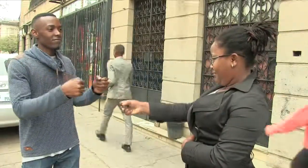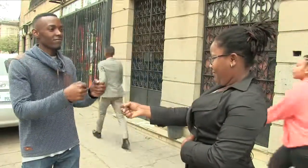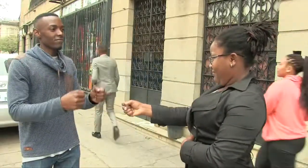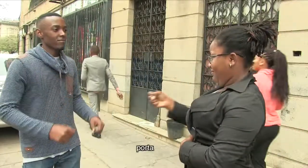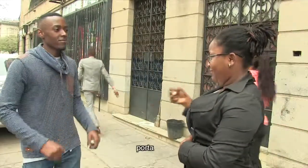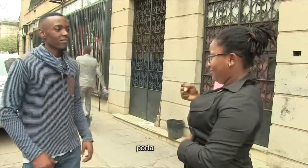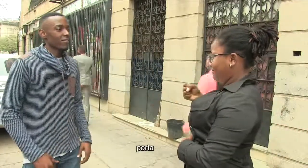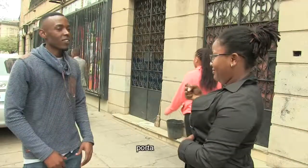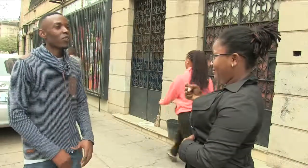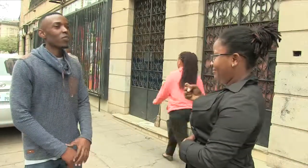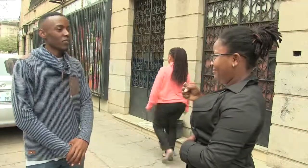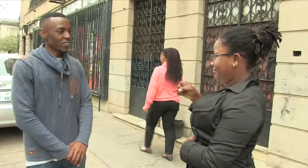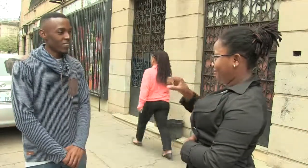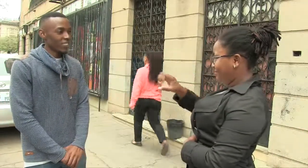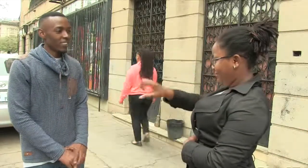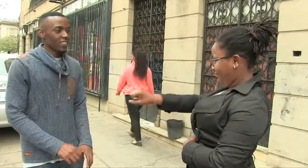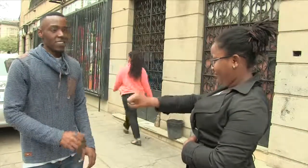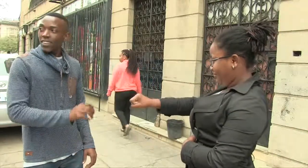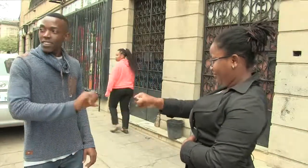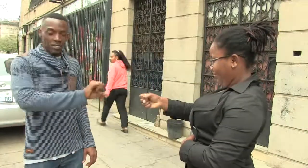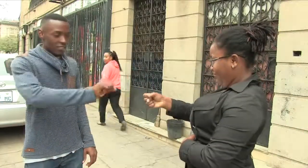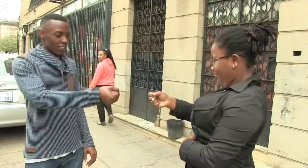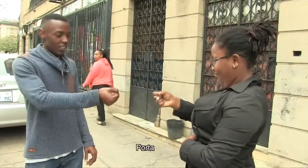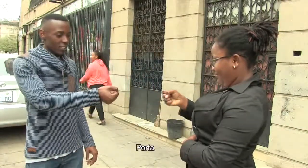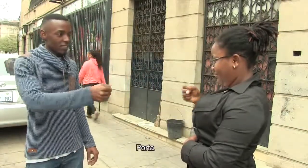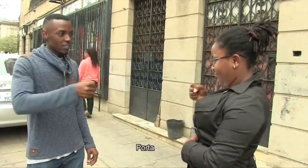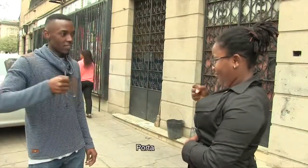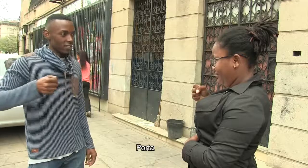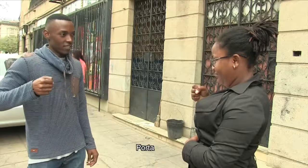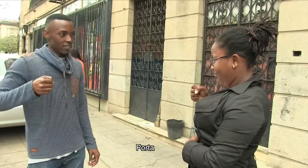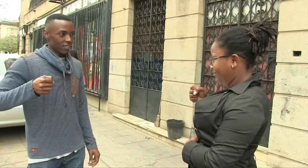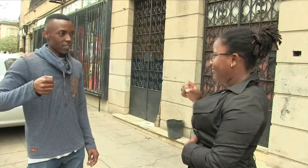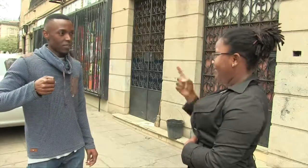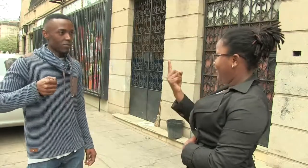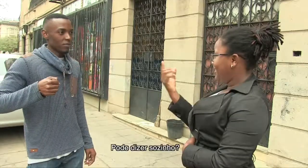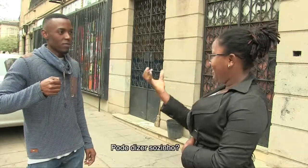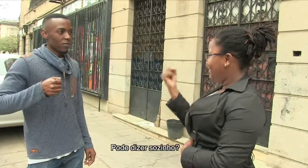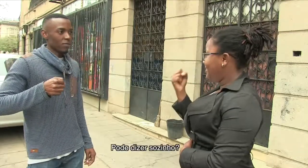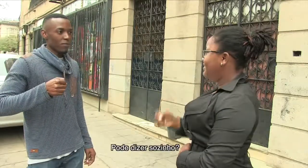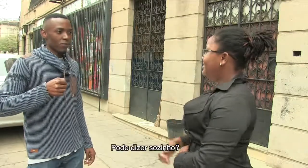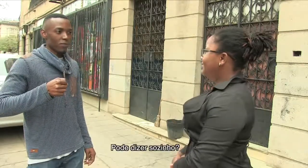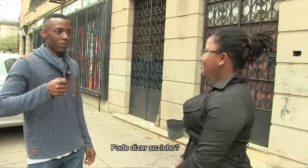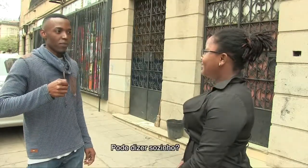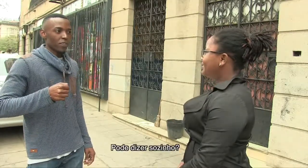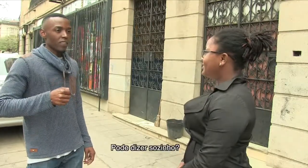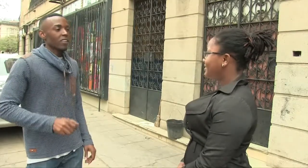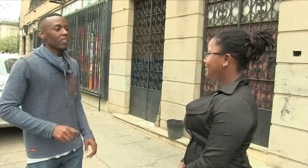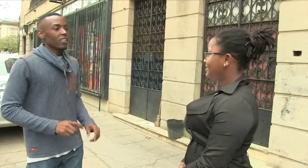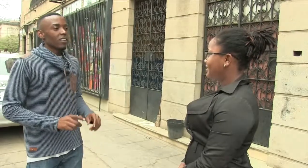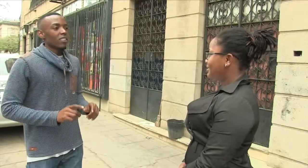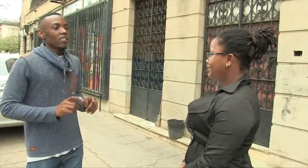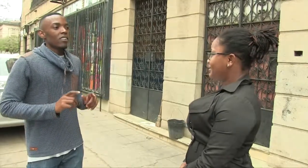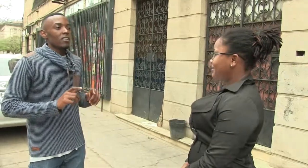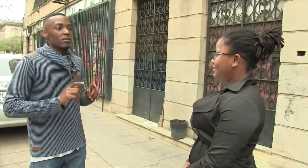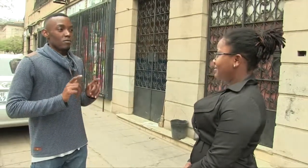porta porta pode dizer sozinho